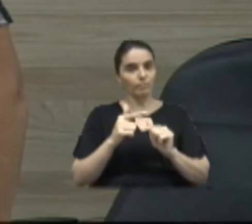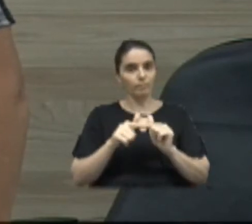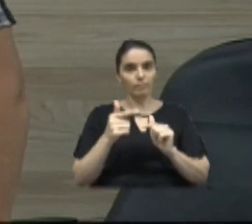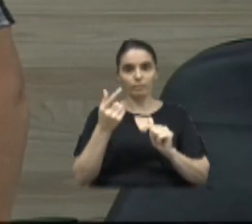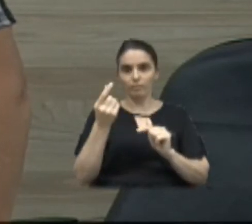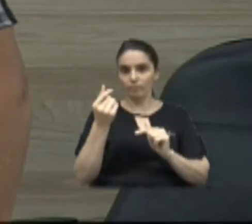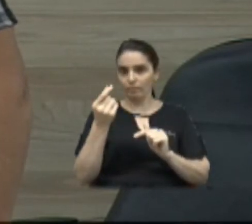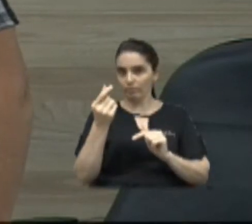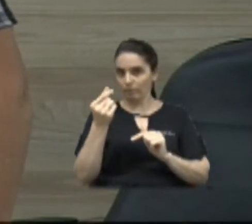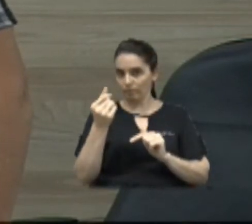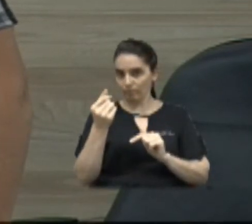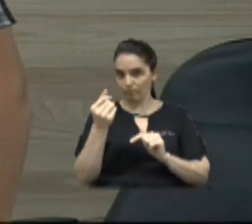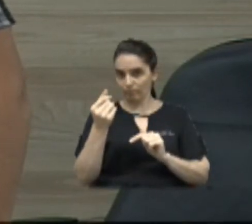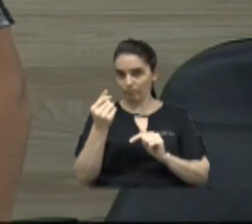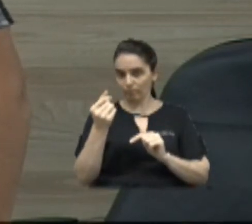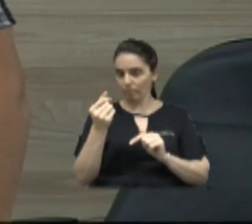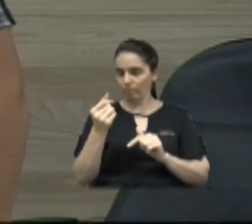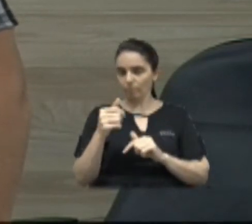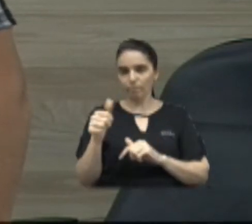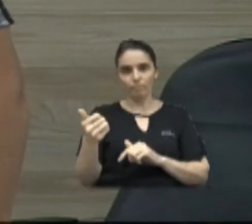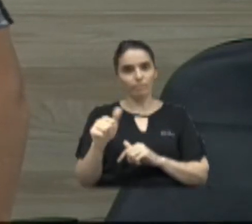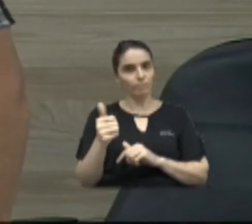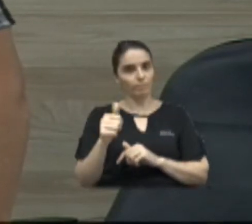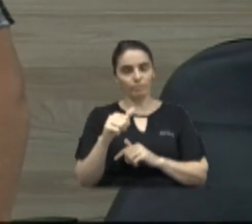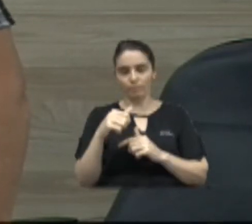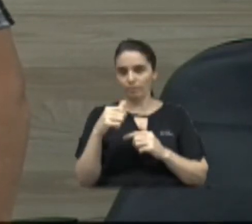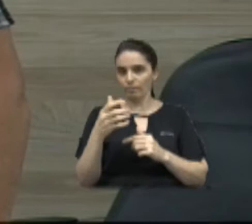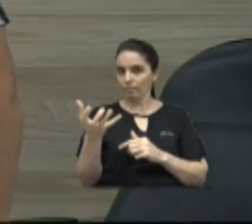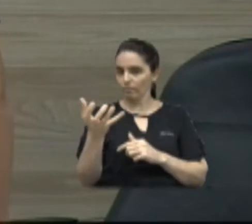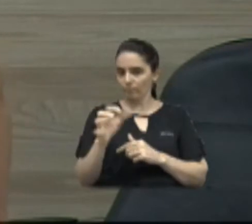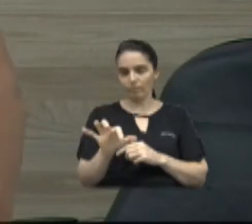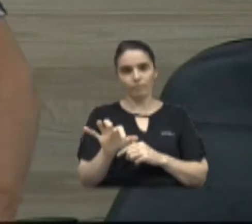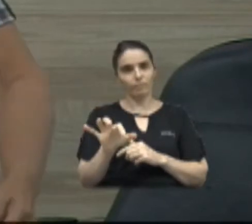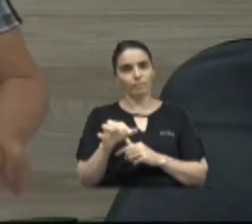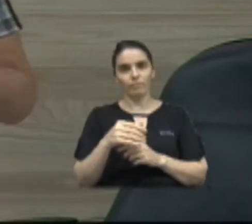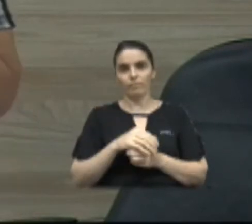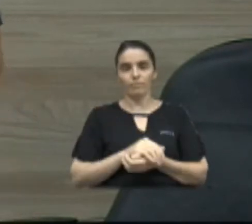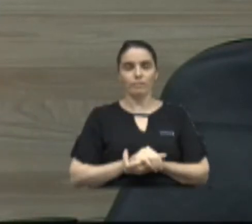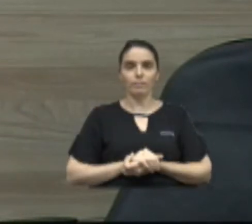não atraindo os profissionais necessários para que a gente faça uso